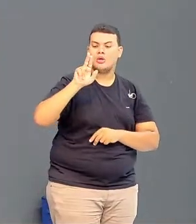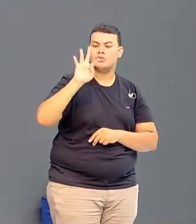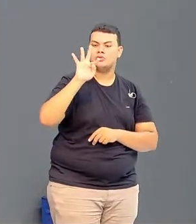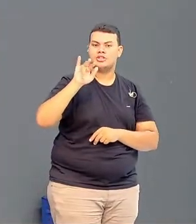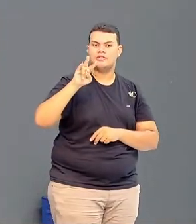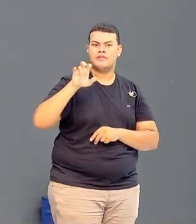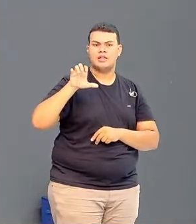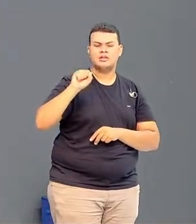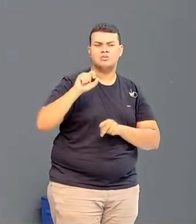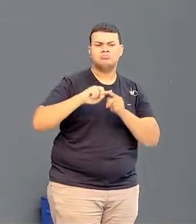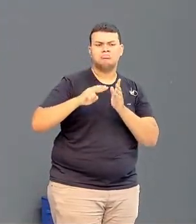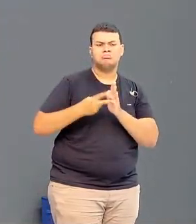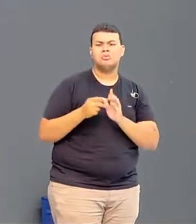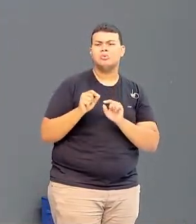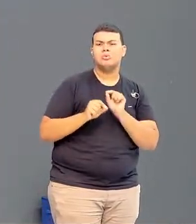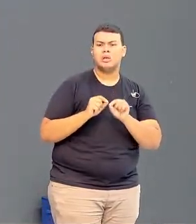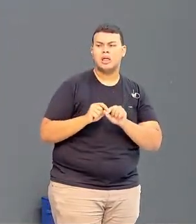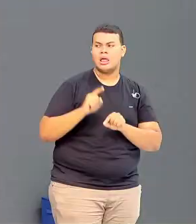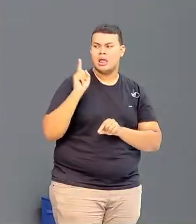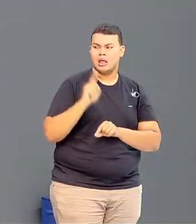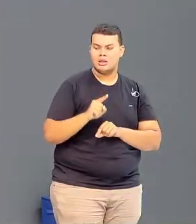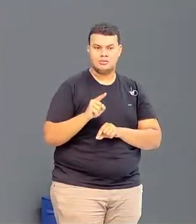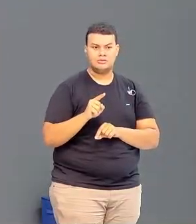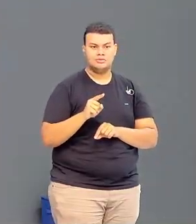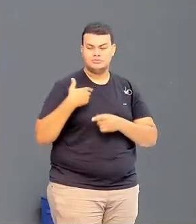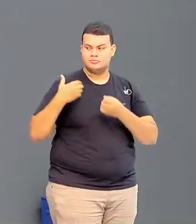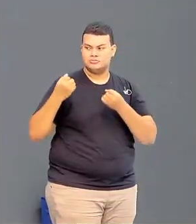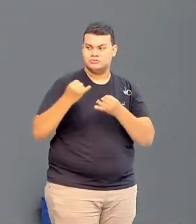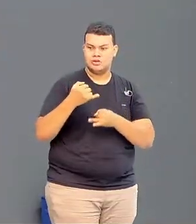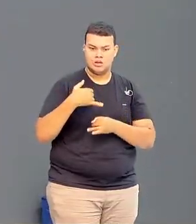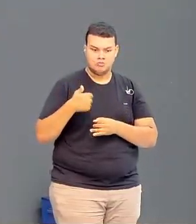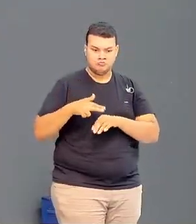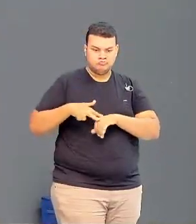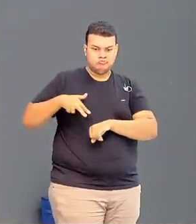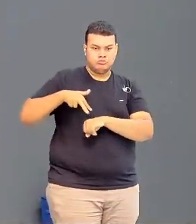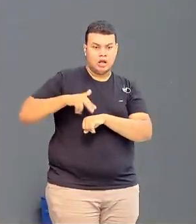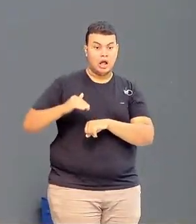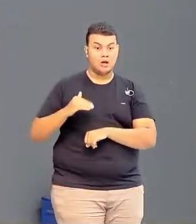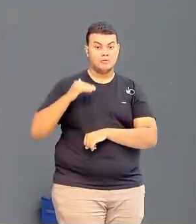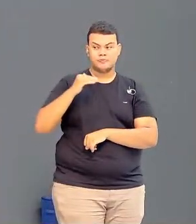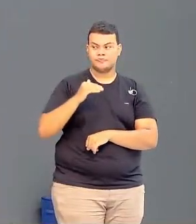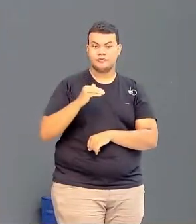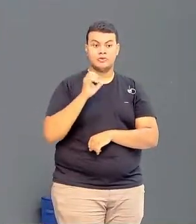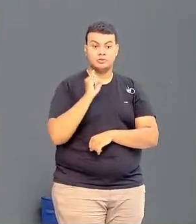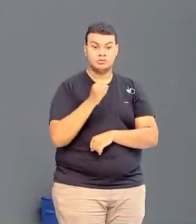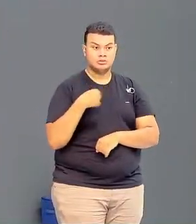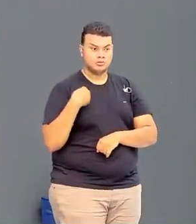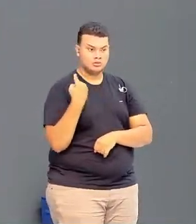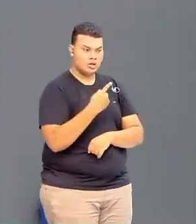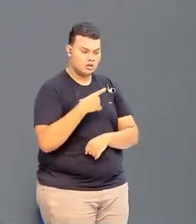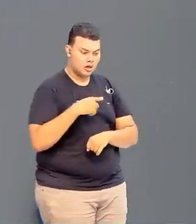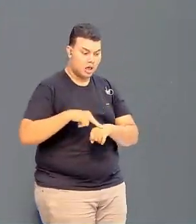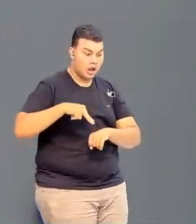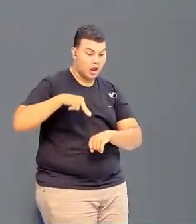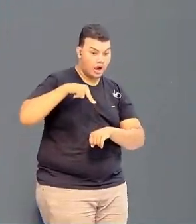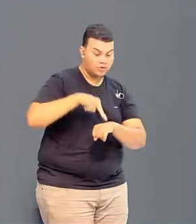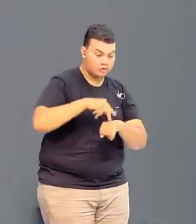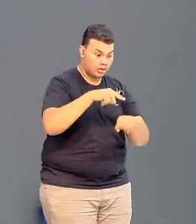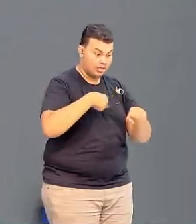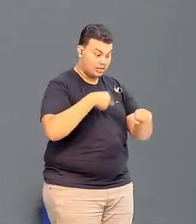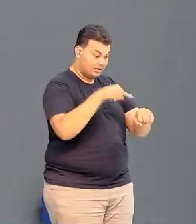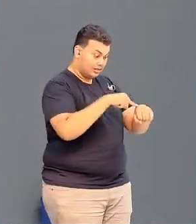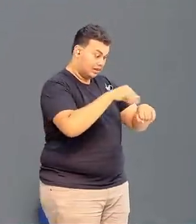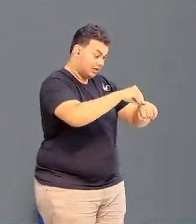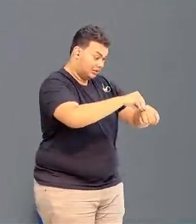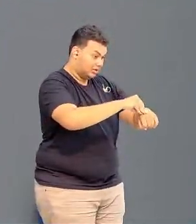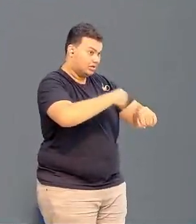altivez. O que é altivez, gente? Altivez é isso aqui, tá? É um lugar mais alto. Então, altivez é um lugar que, com o argumento que eu